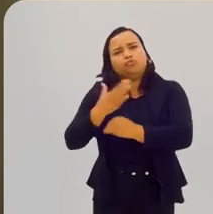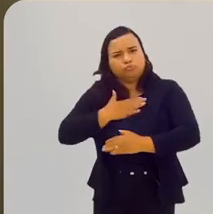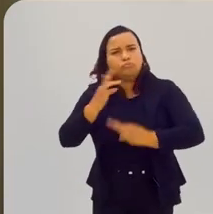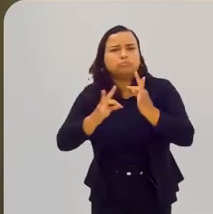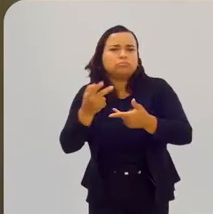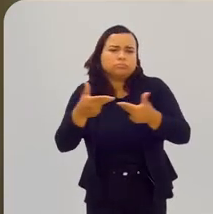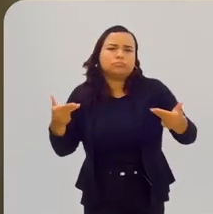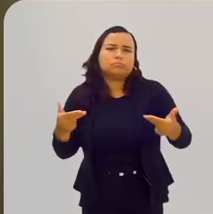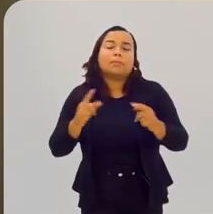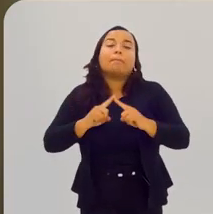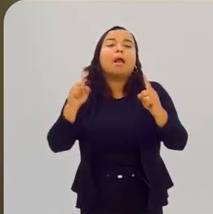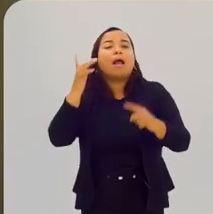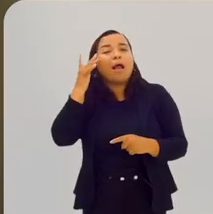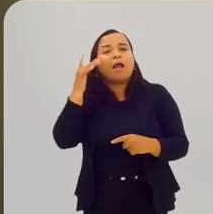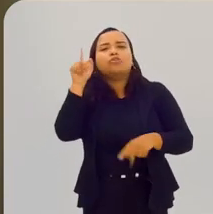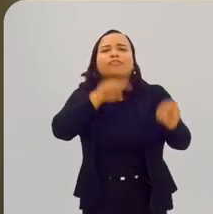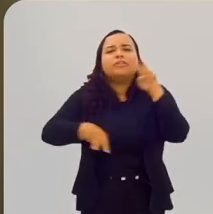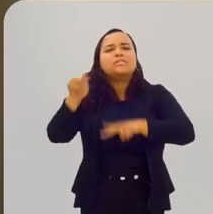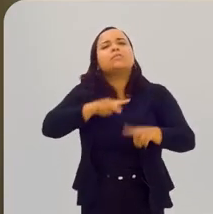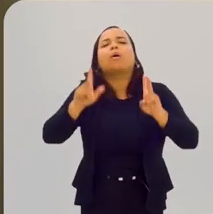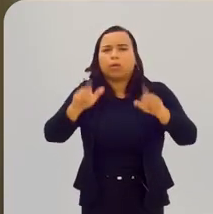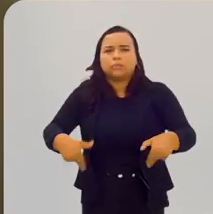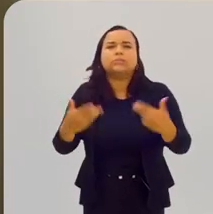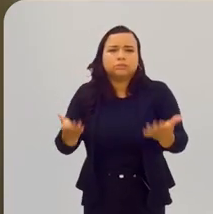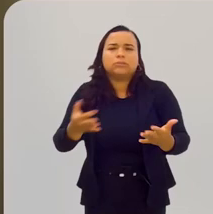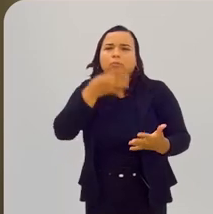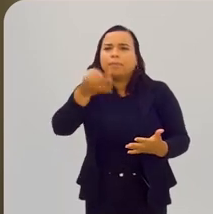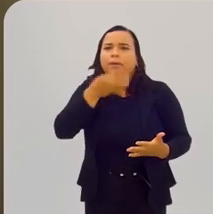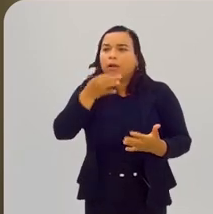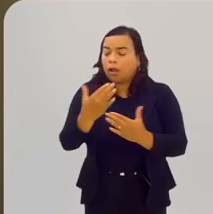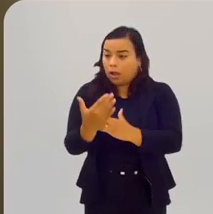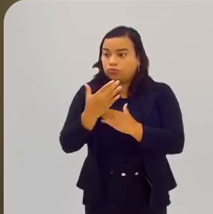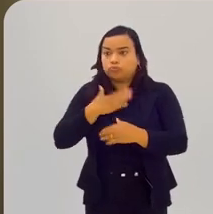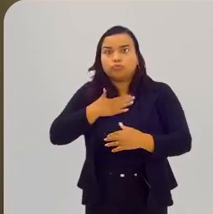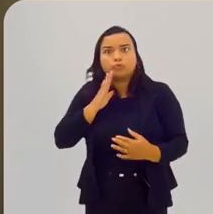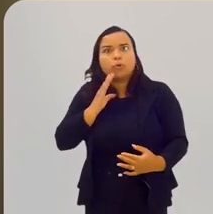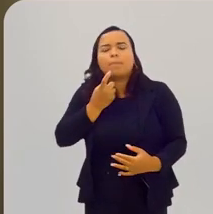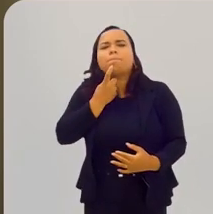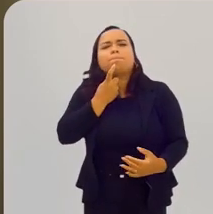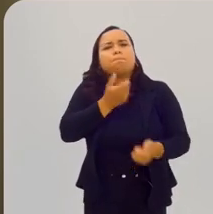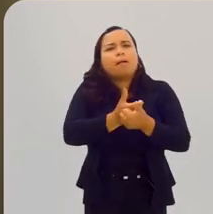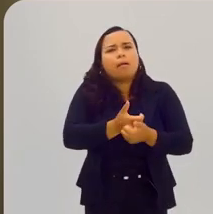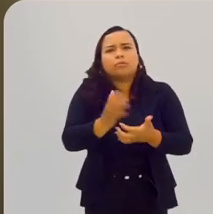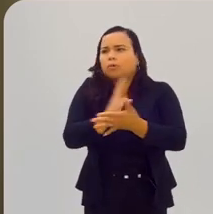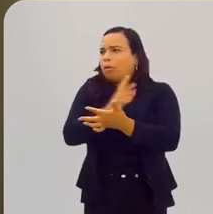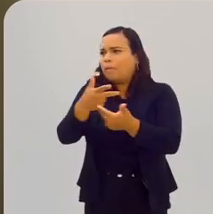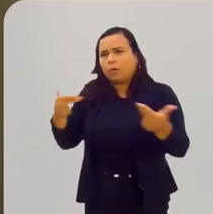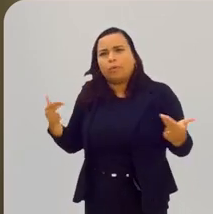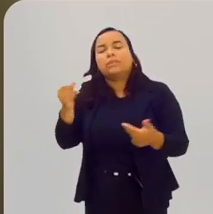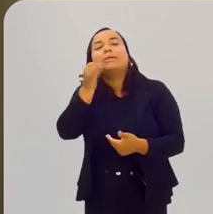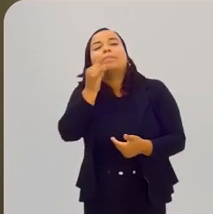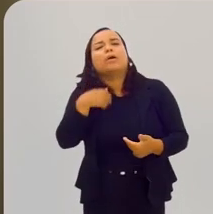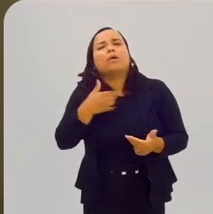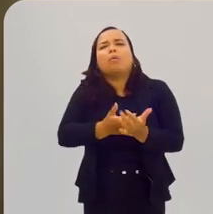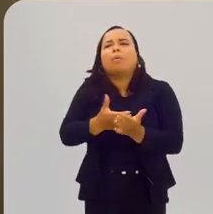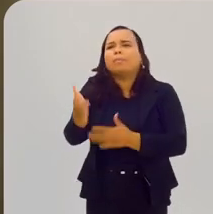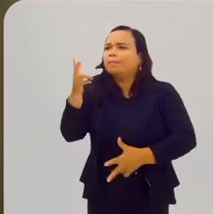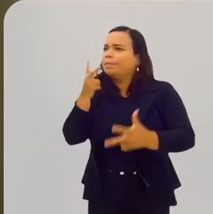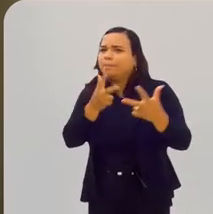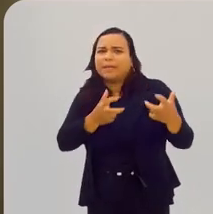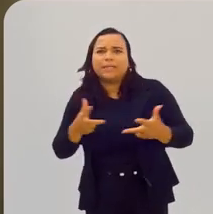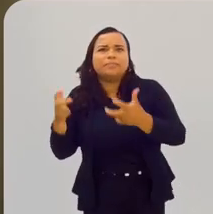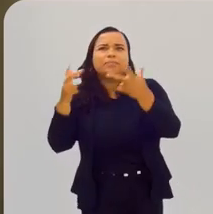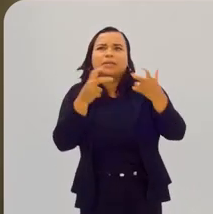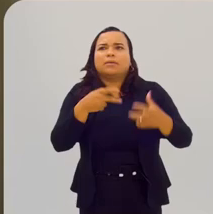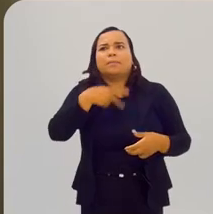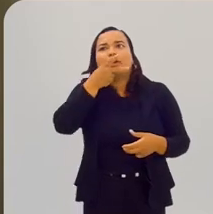mas acho que essa essa visão mesmo me aproximou de muita coisa inclusive minha eu comecei